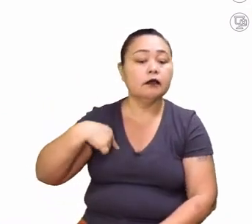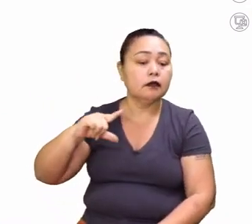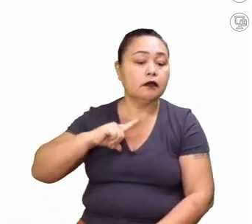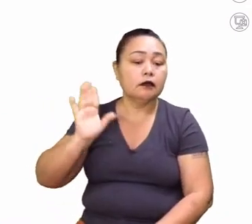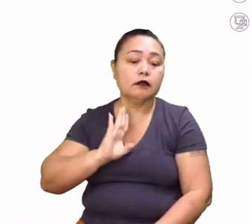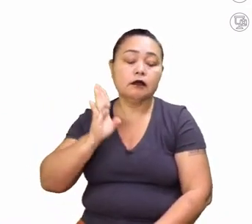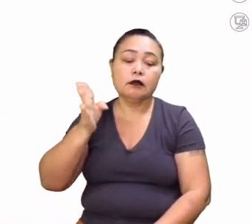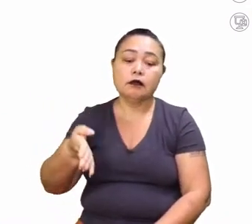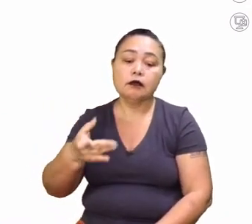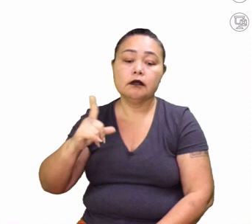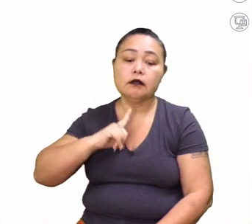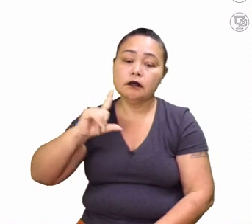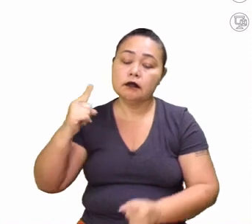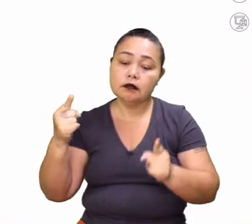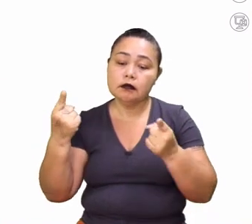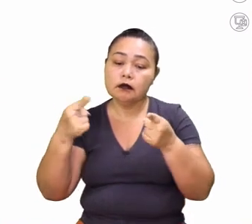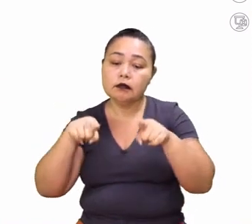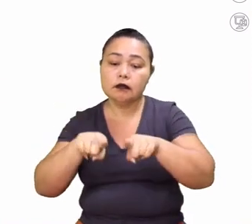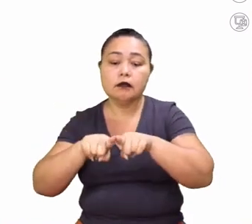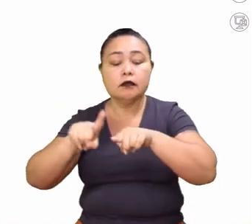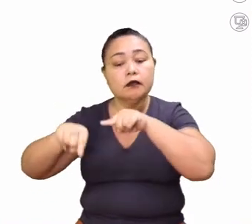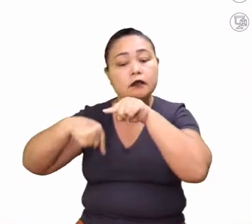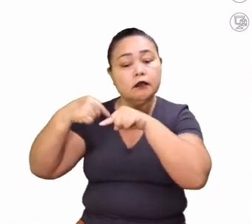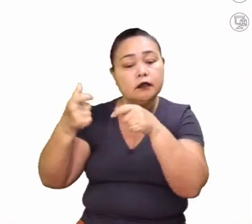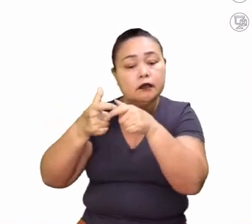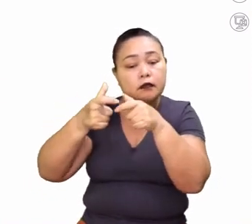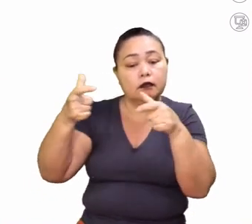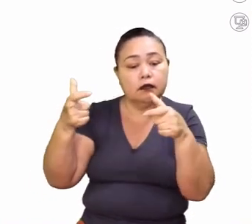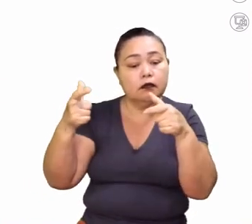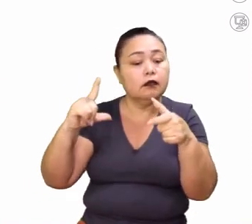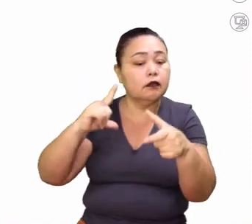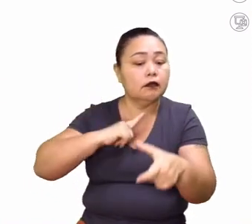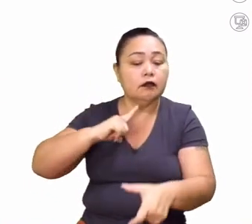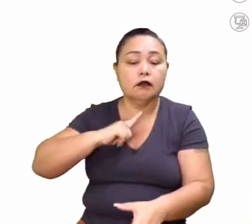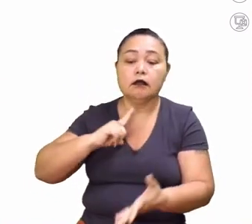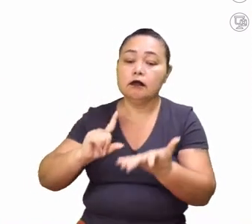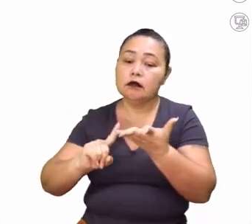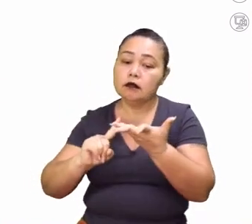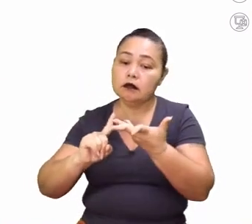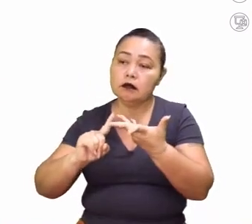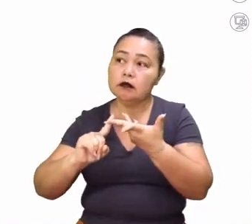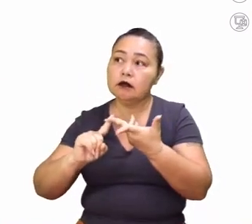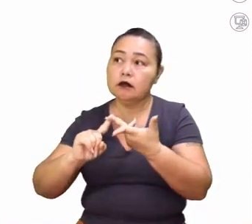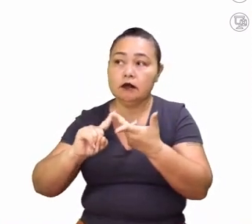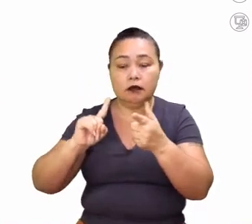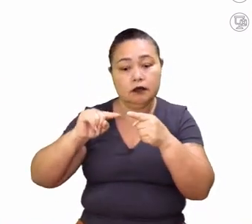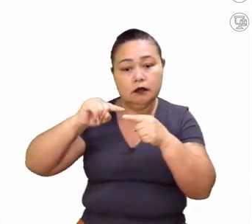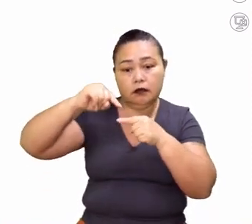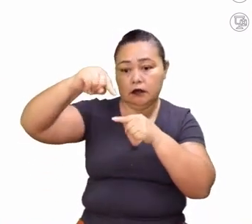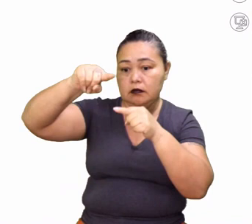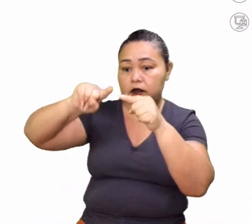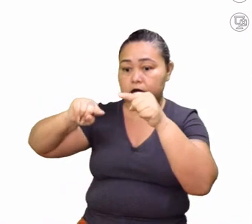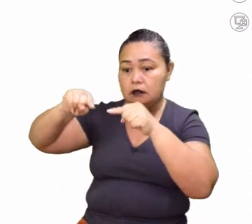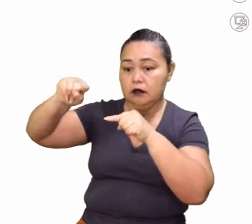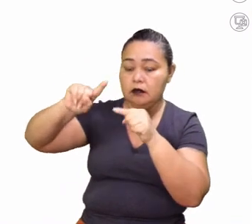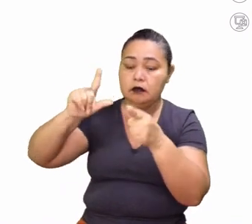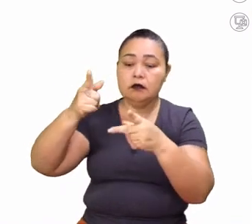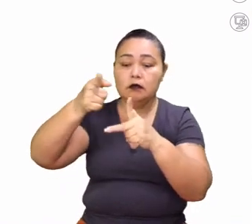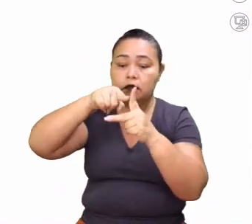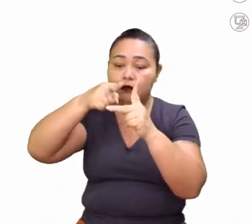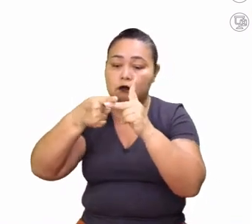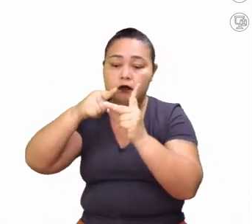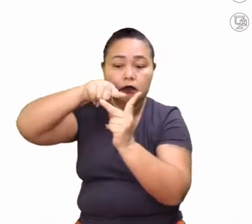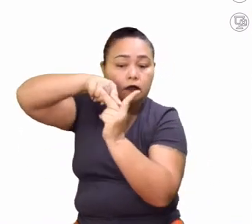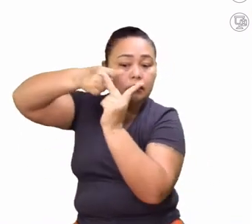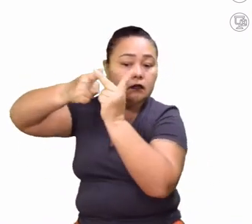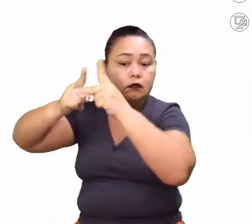direção horizontal aí paralela mas depois cresce e nós temos aqui vários ângulos ó várias confrontações aqui diferentes